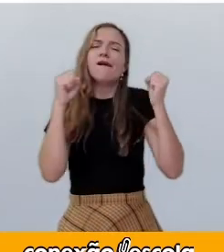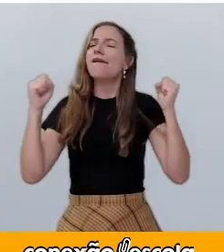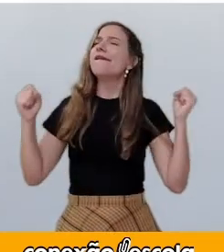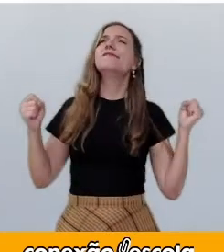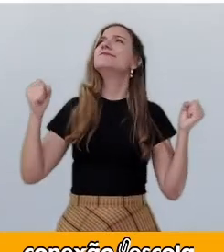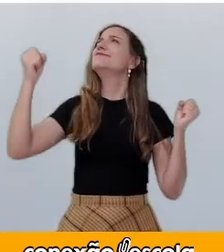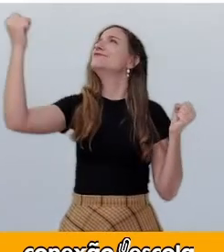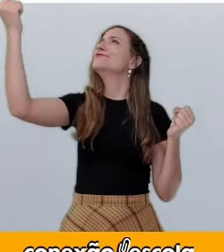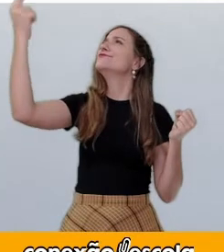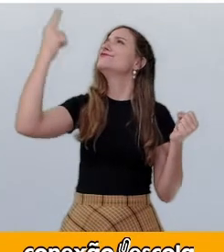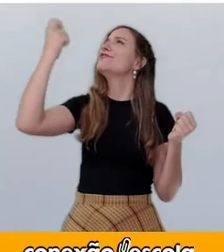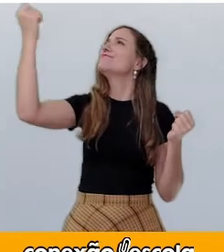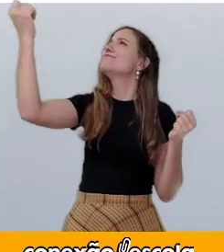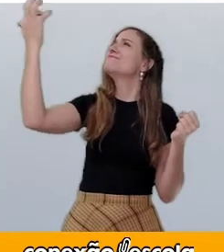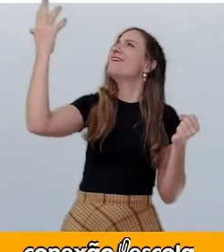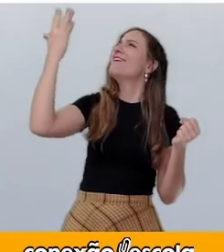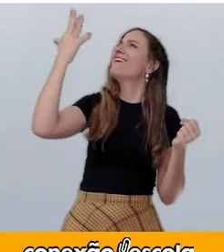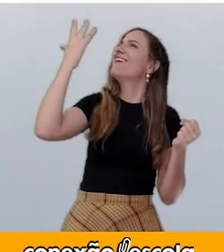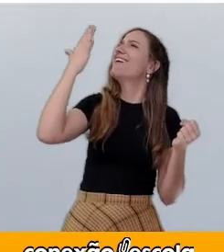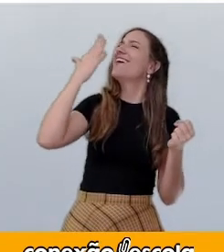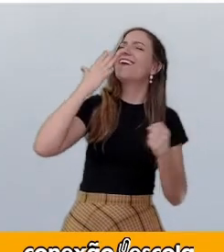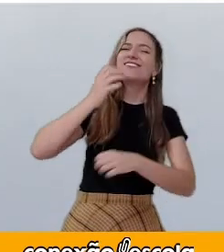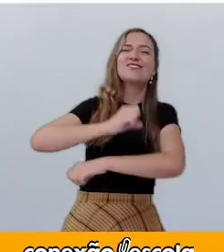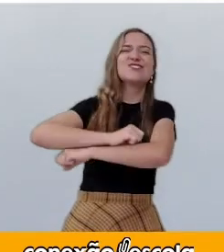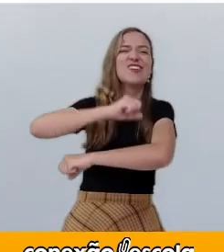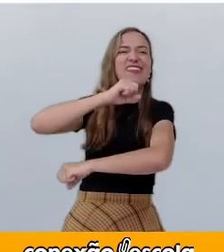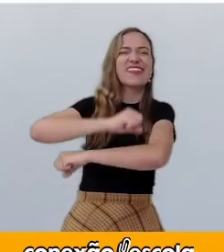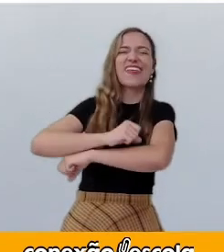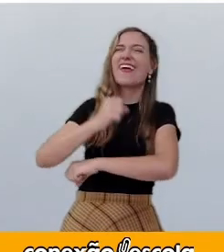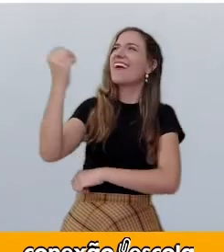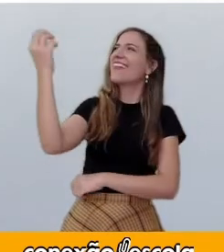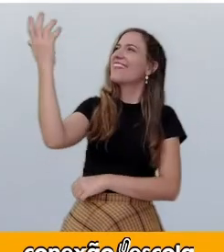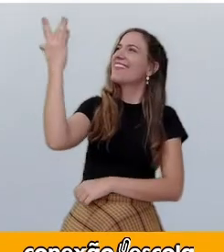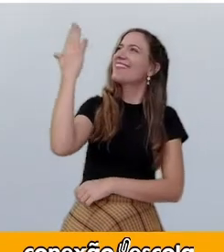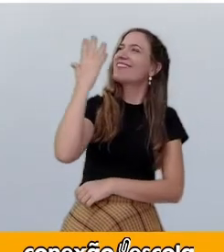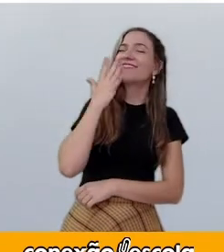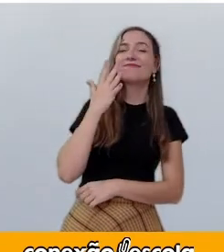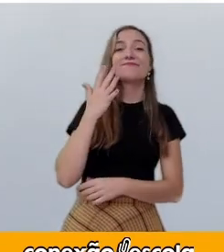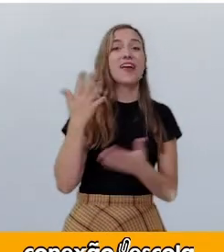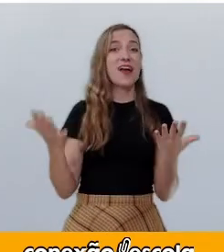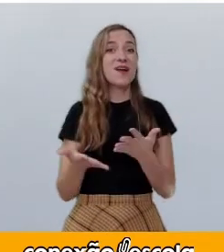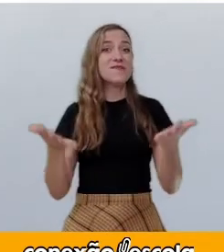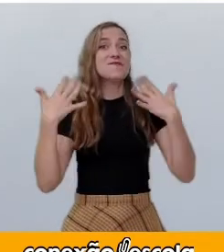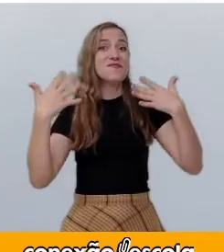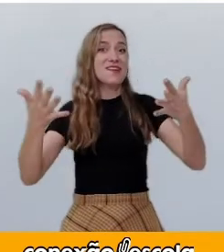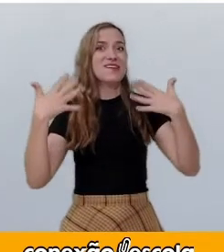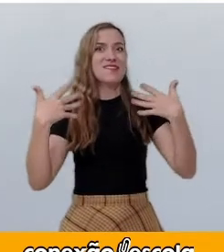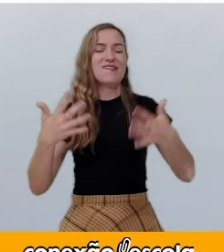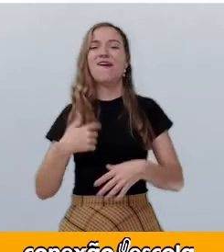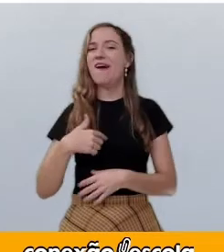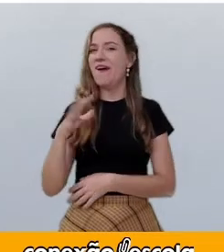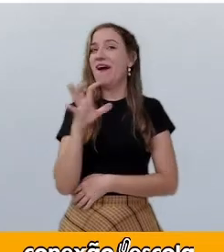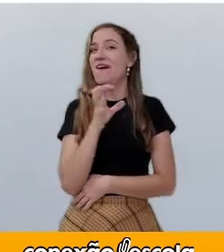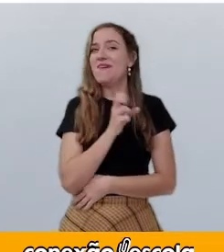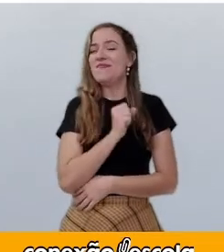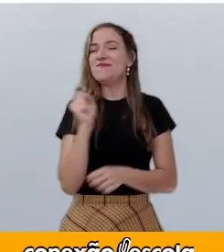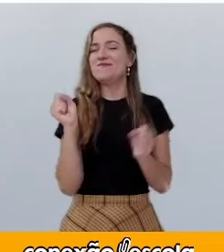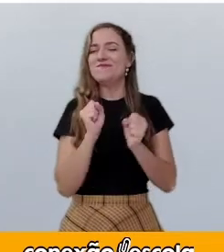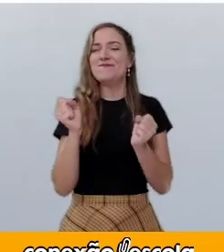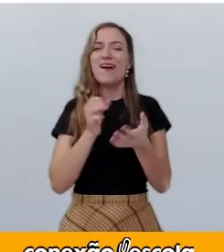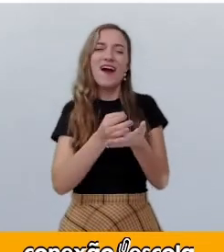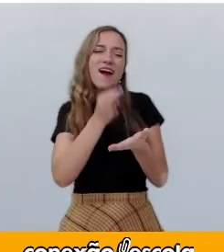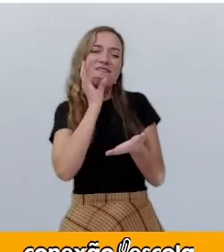de sol nas festas da minha janela é verão e gosto de tomar café